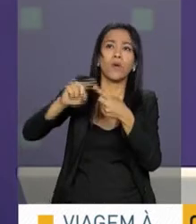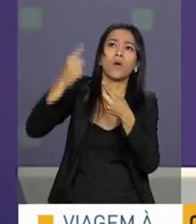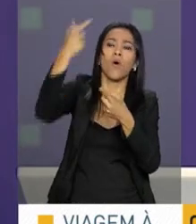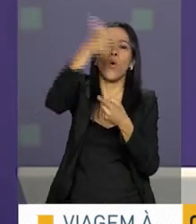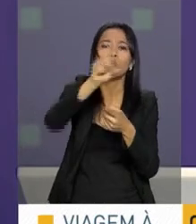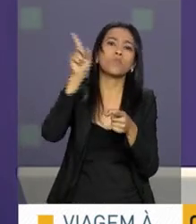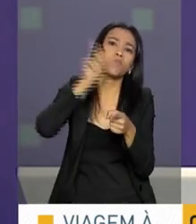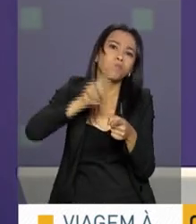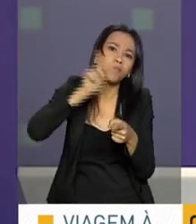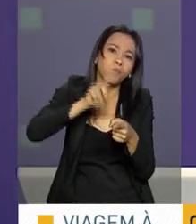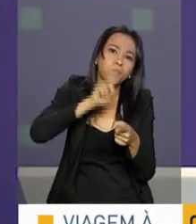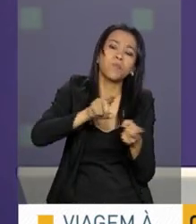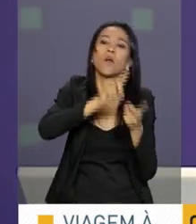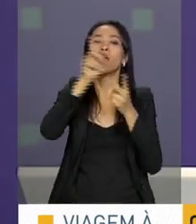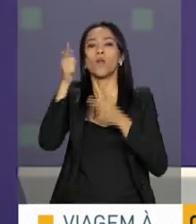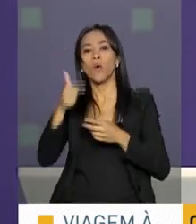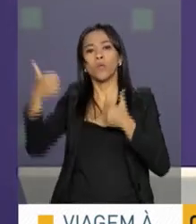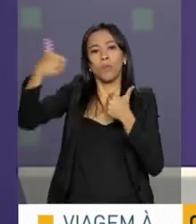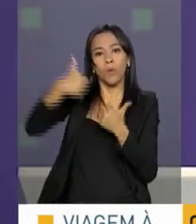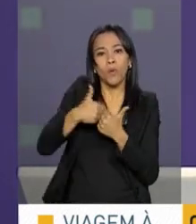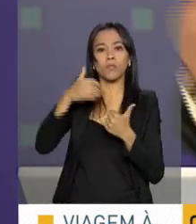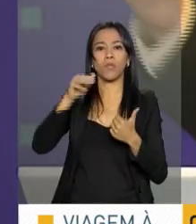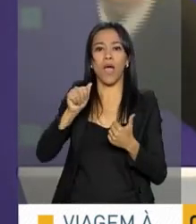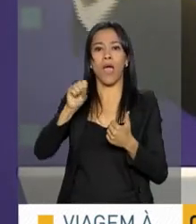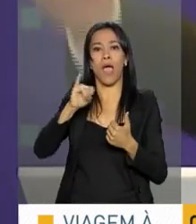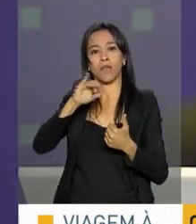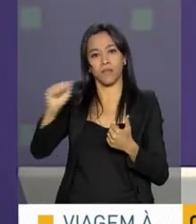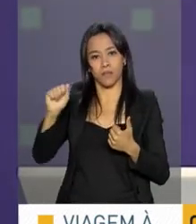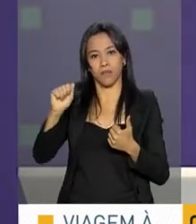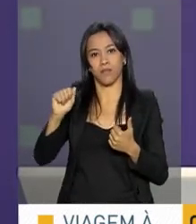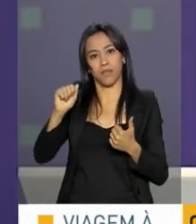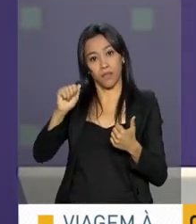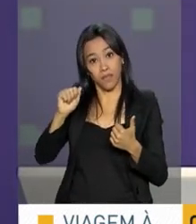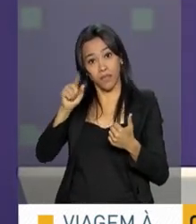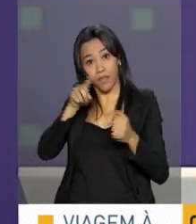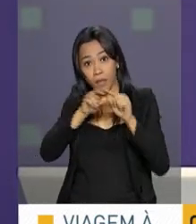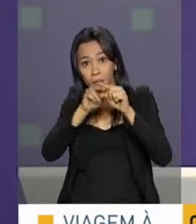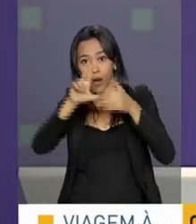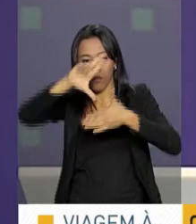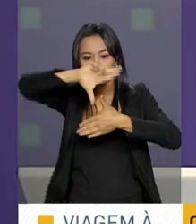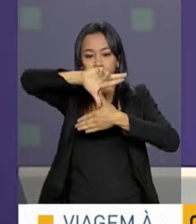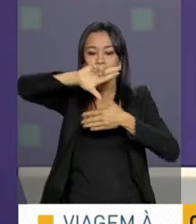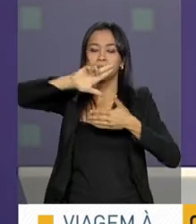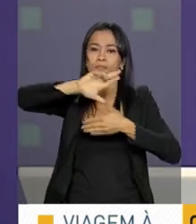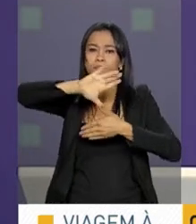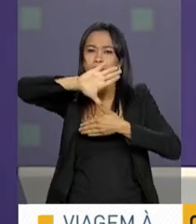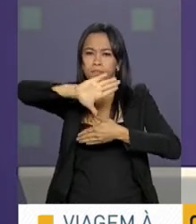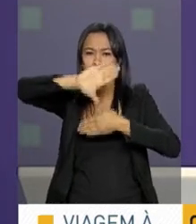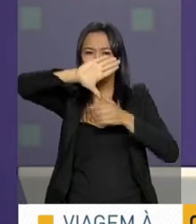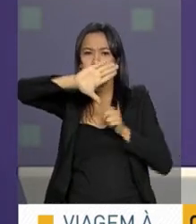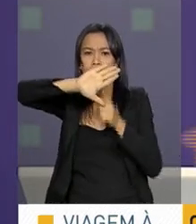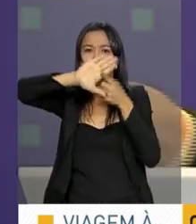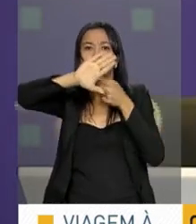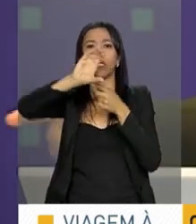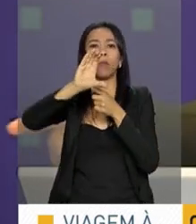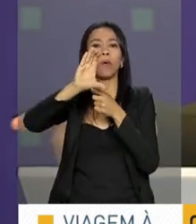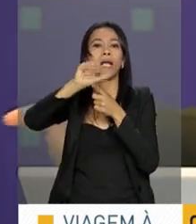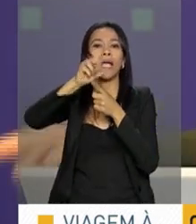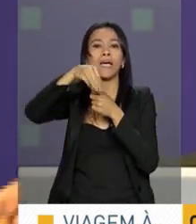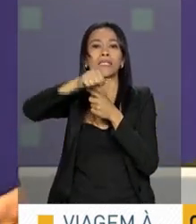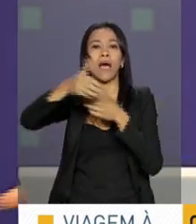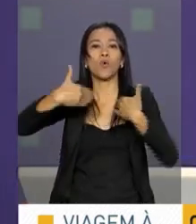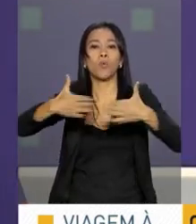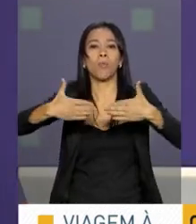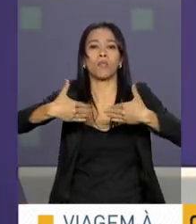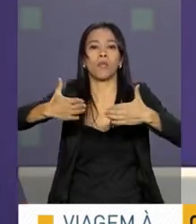do mercado asiático via Canal do Panamá. E, ao mesmo tempo, dá oportunidade para que toda essa produção seja escoada também, depois de